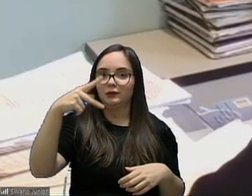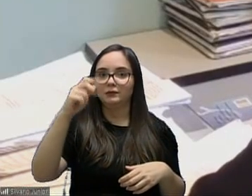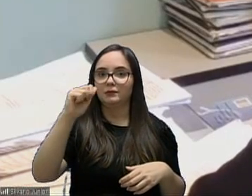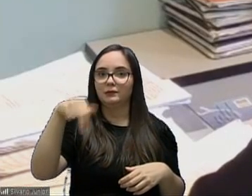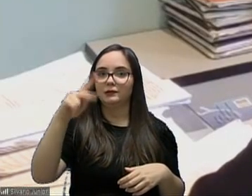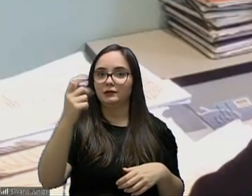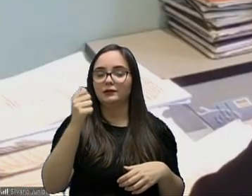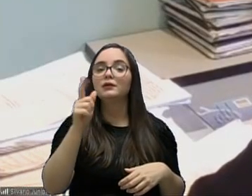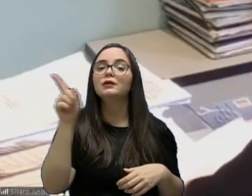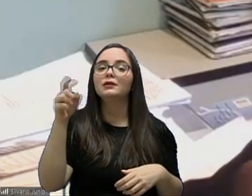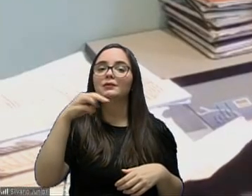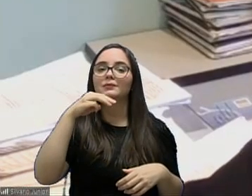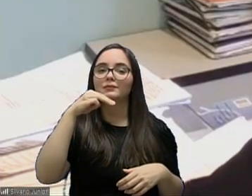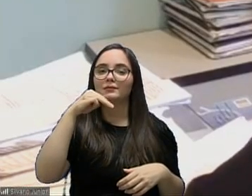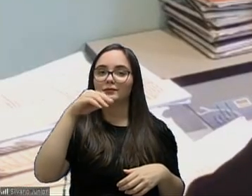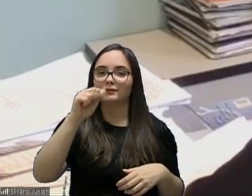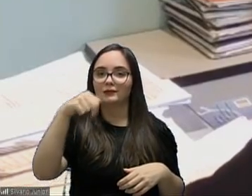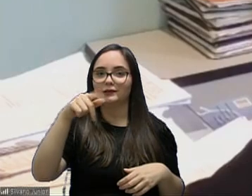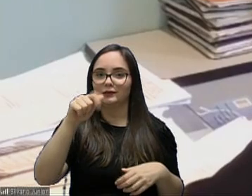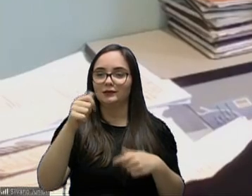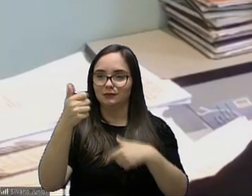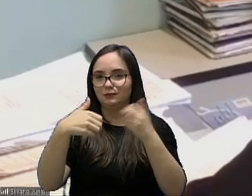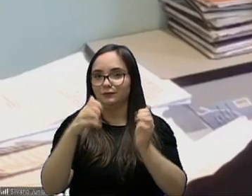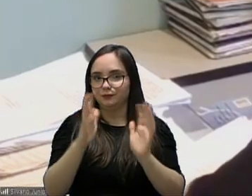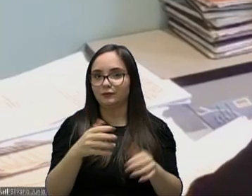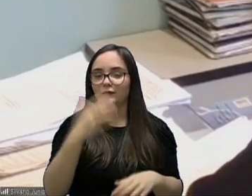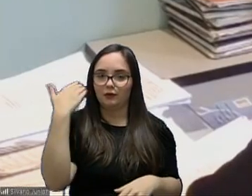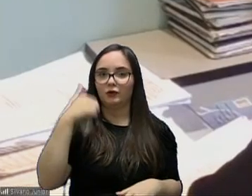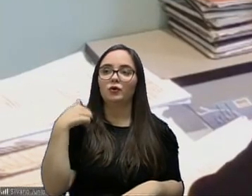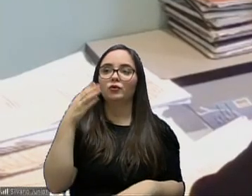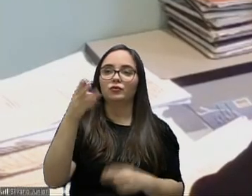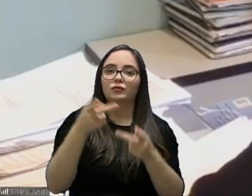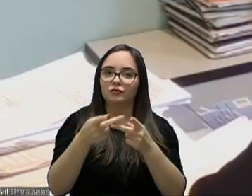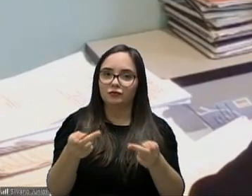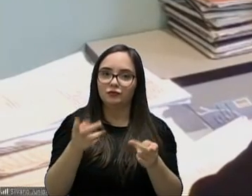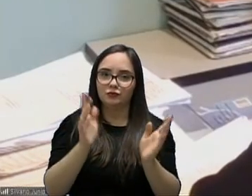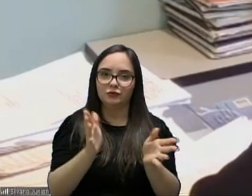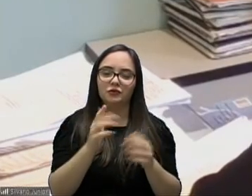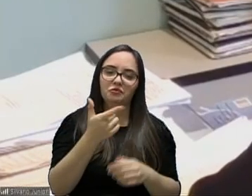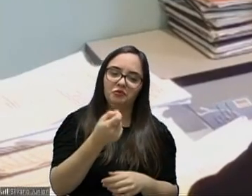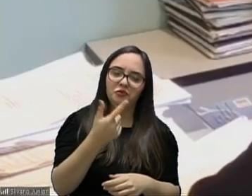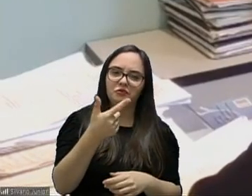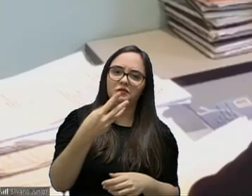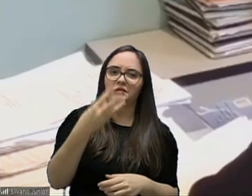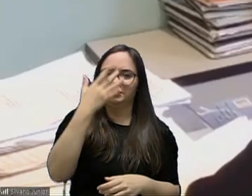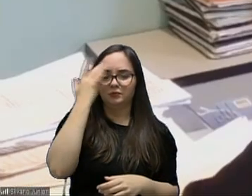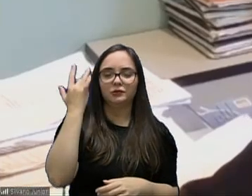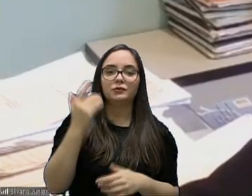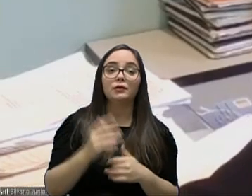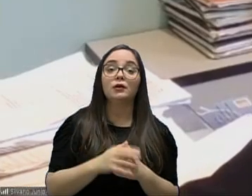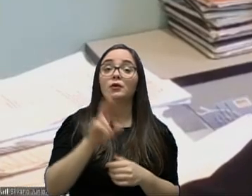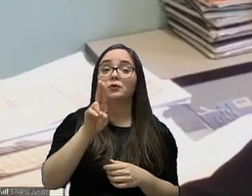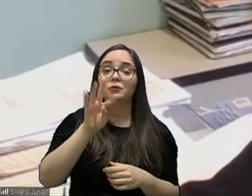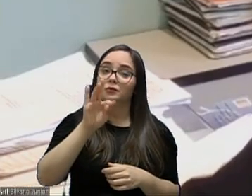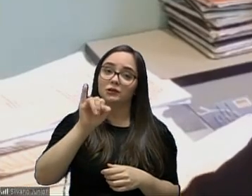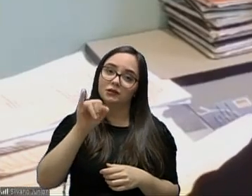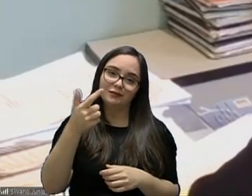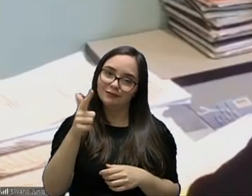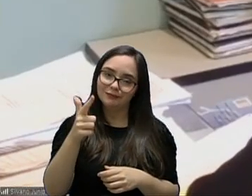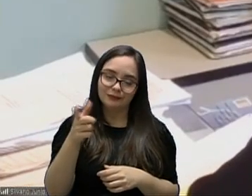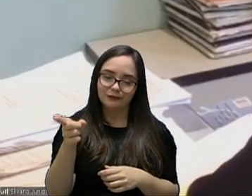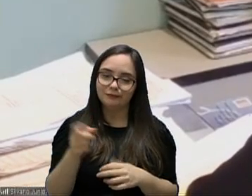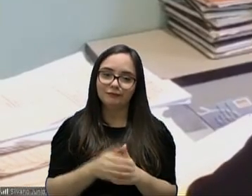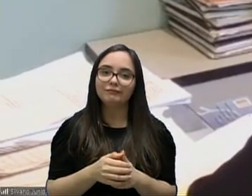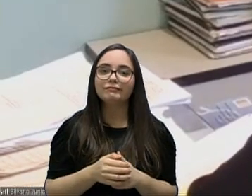Manga falar. O hospital de campanha, nós fomos visitar e agora está com a capacidade, acho que 20, 23 pessoas. E não tem UTI no